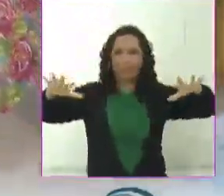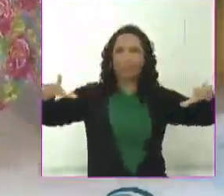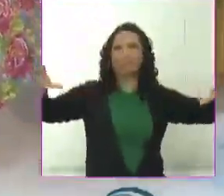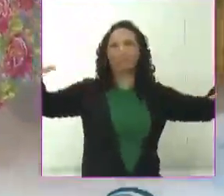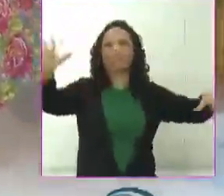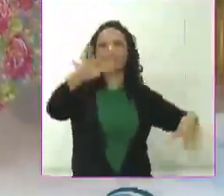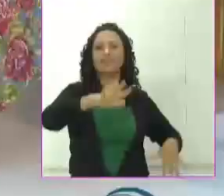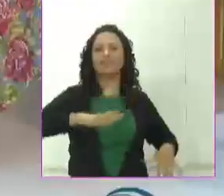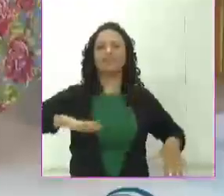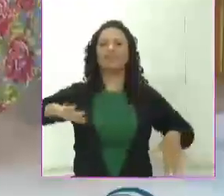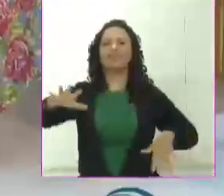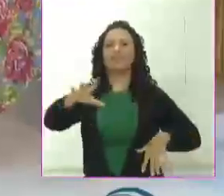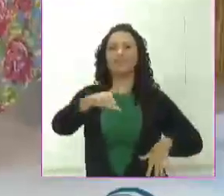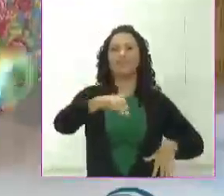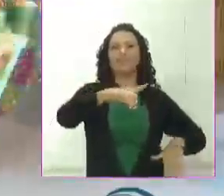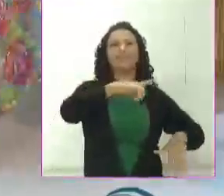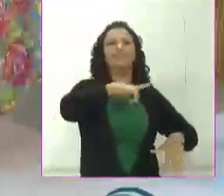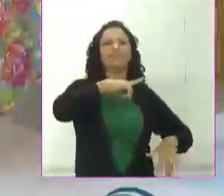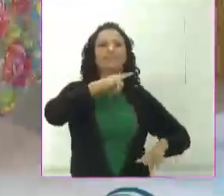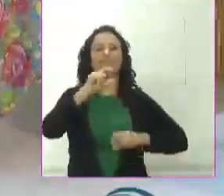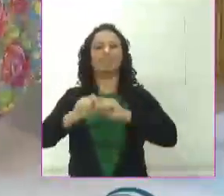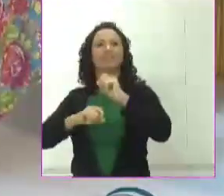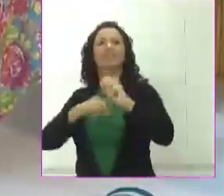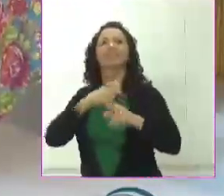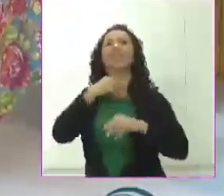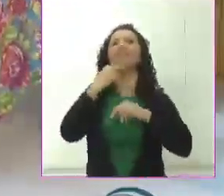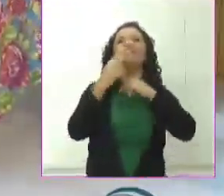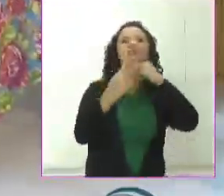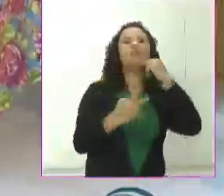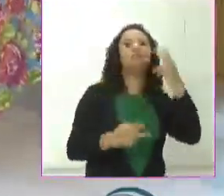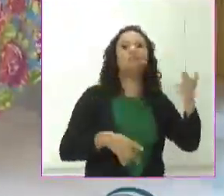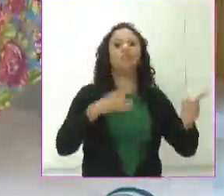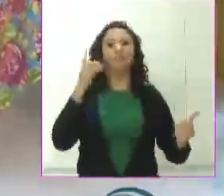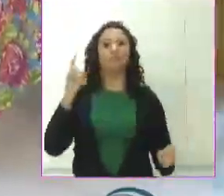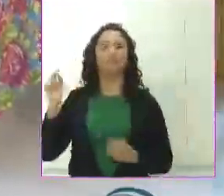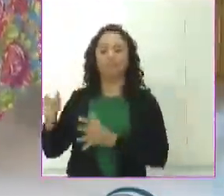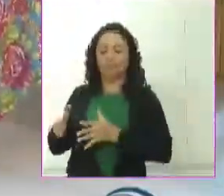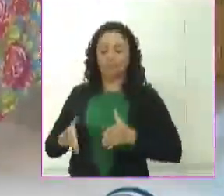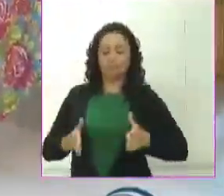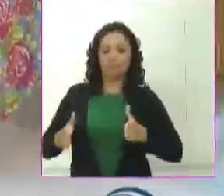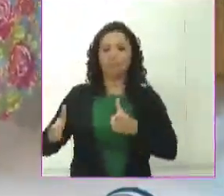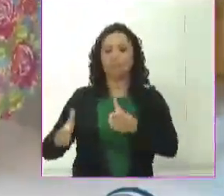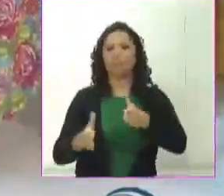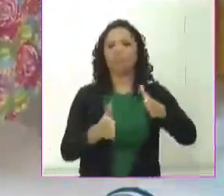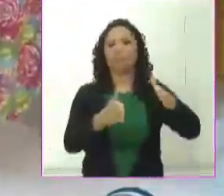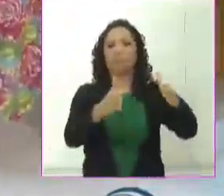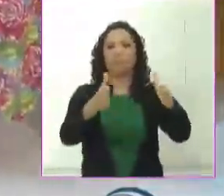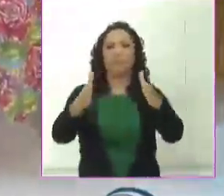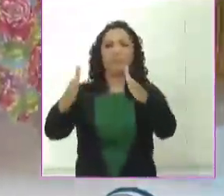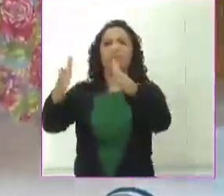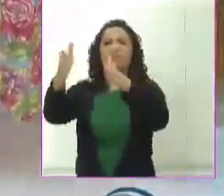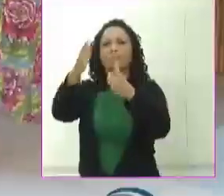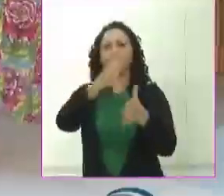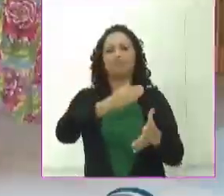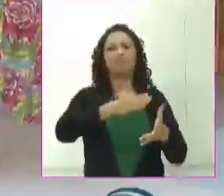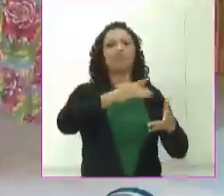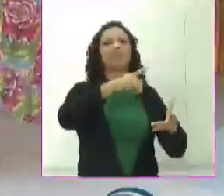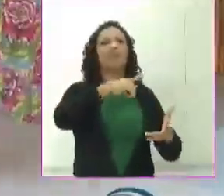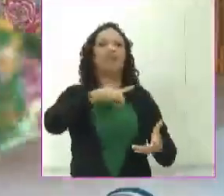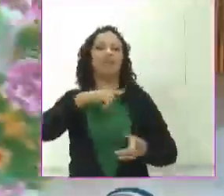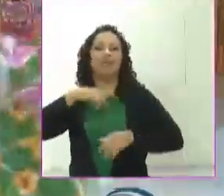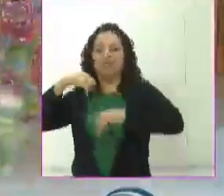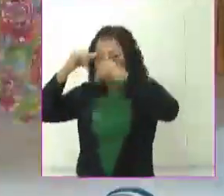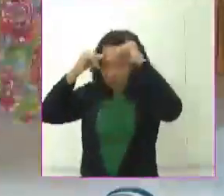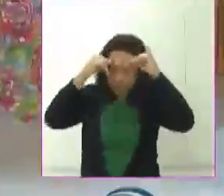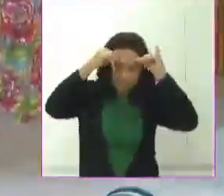Sou precioso e a voz que me conduz, vim pedir oração de joelho